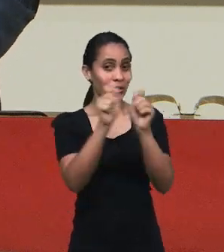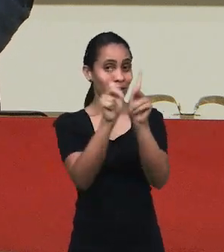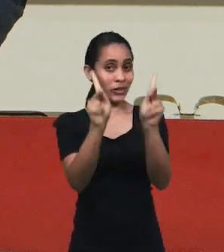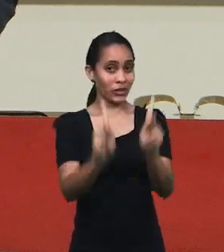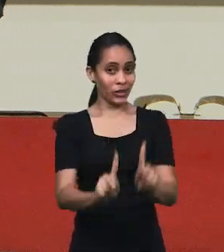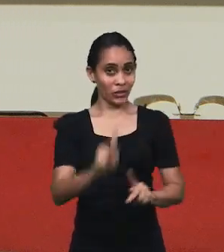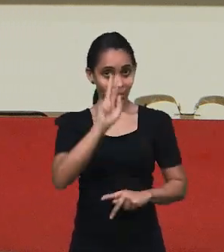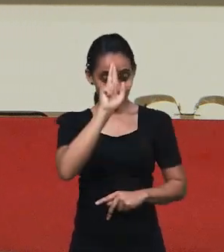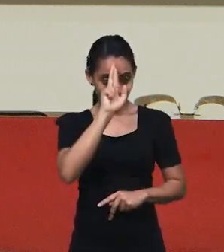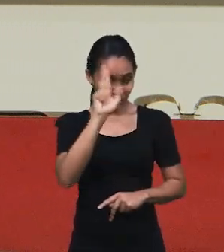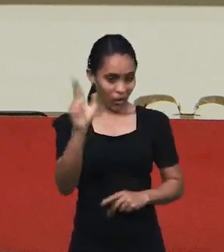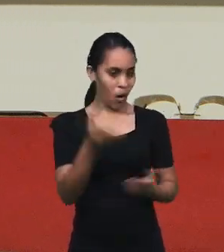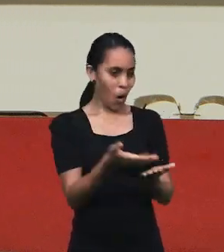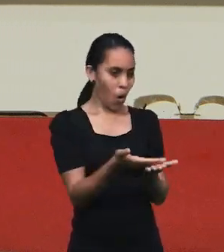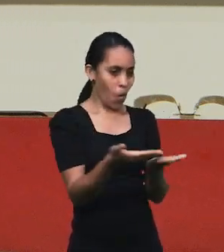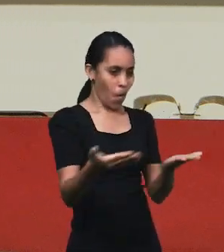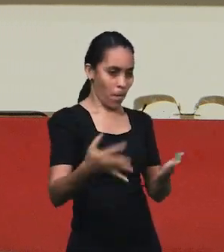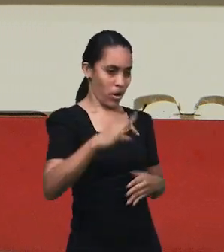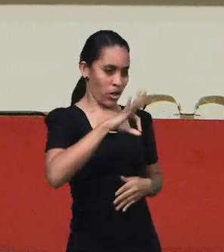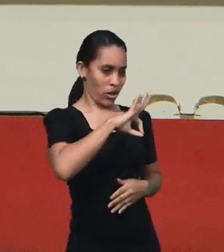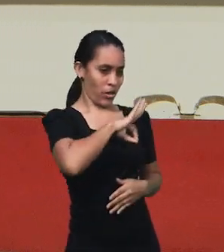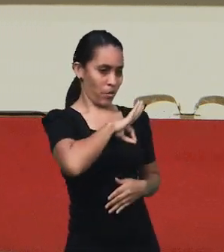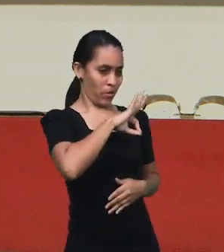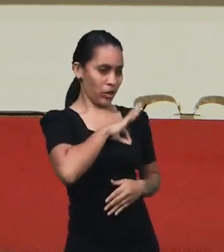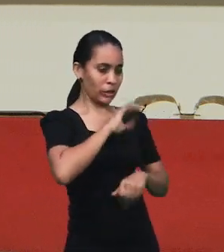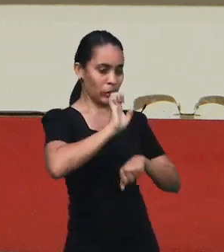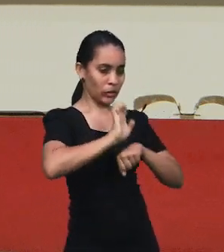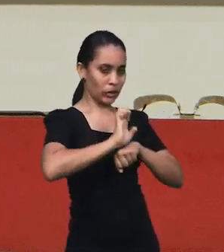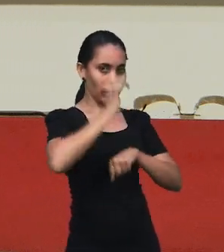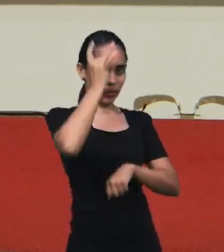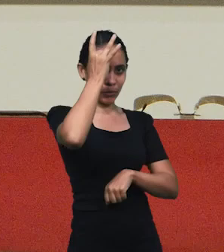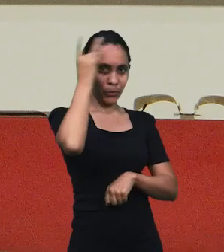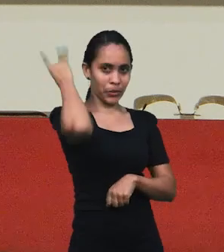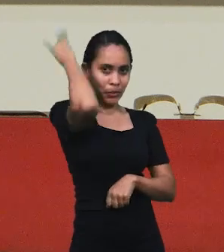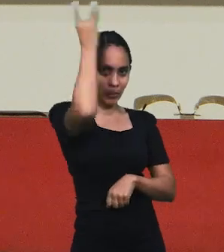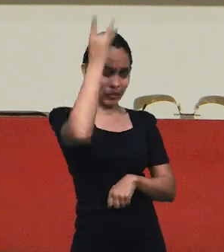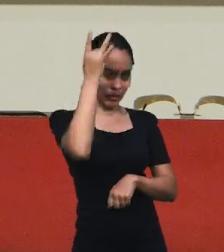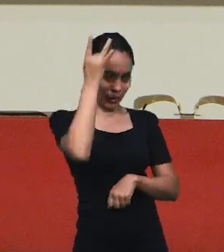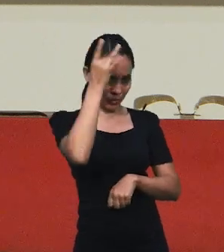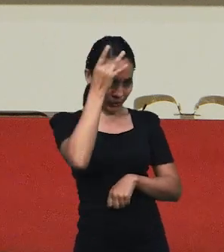Santo, fazer uma saudação aos soldados